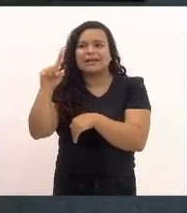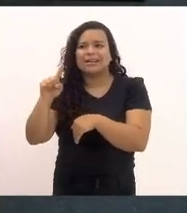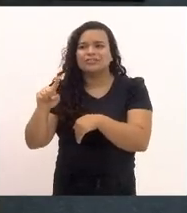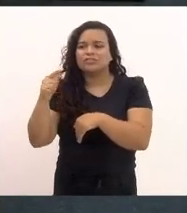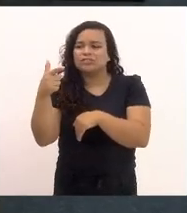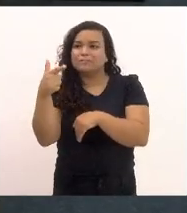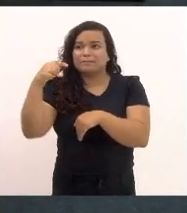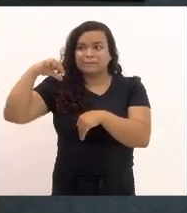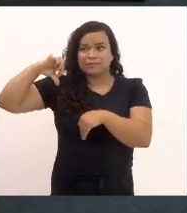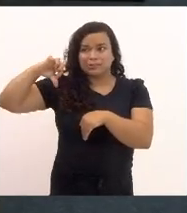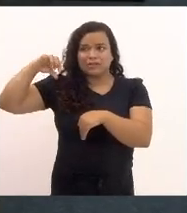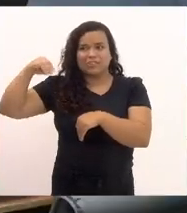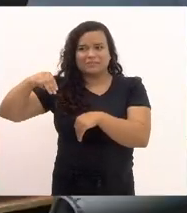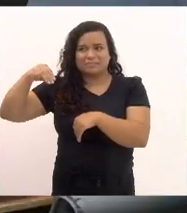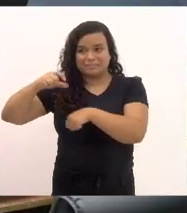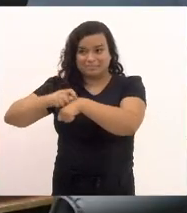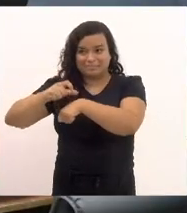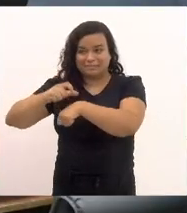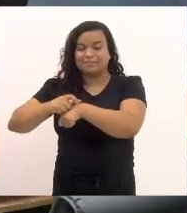29 minutos.